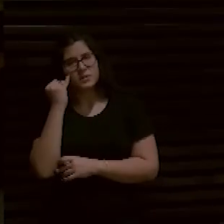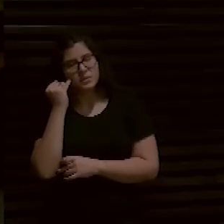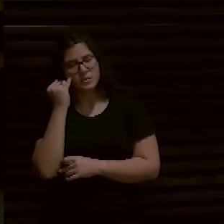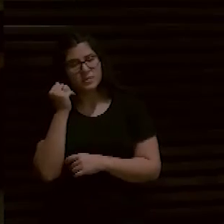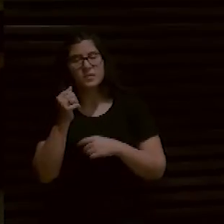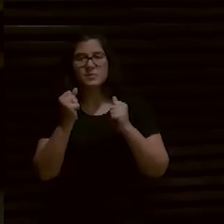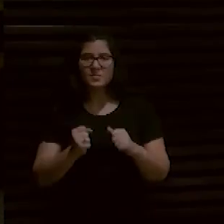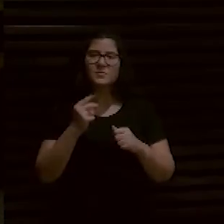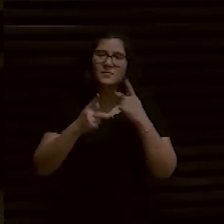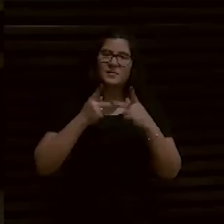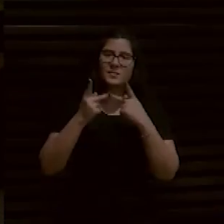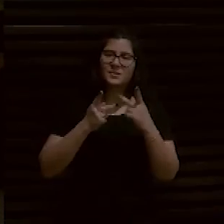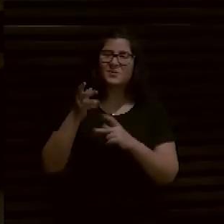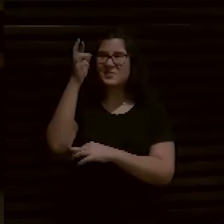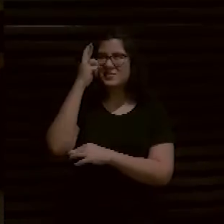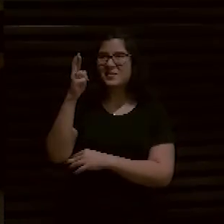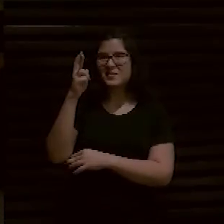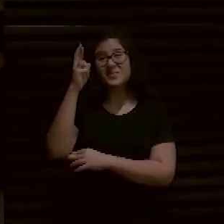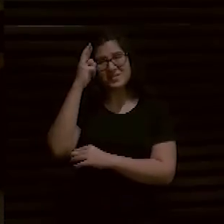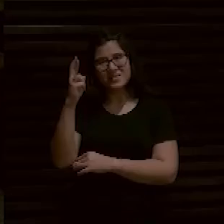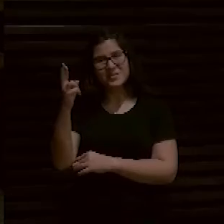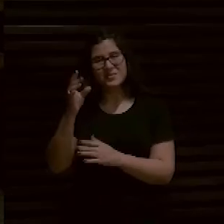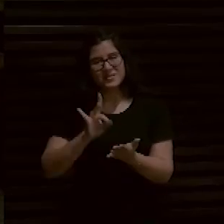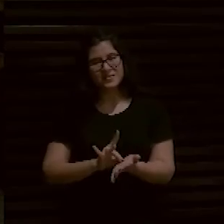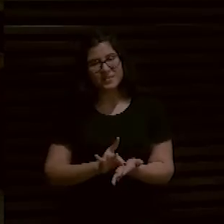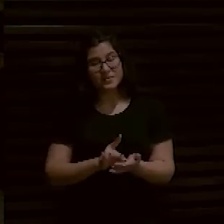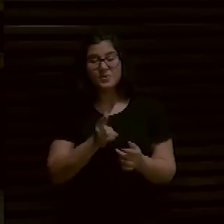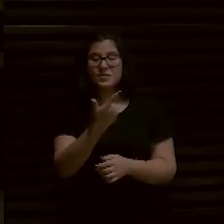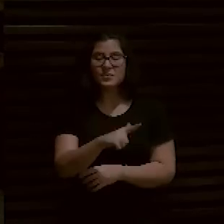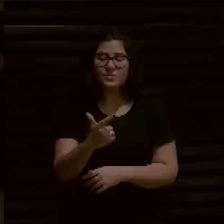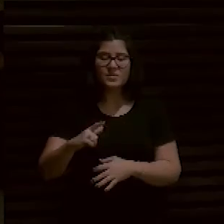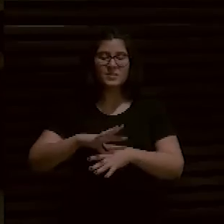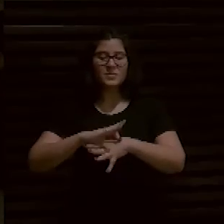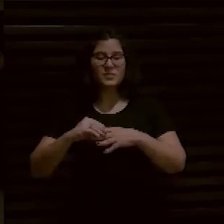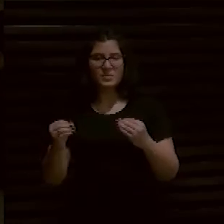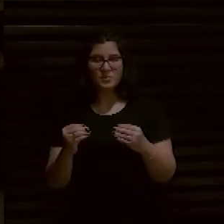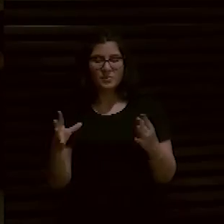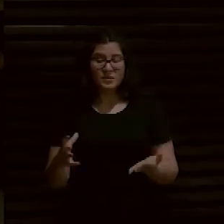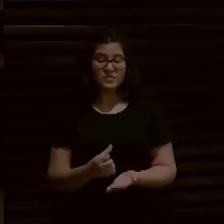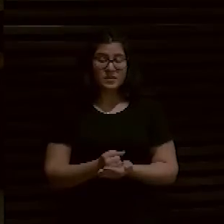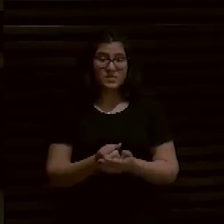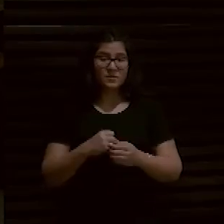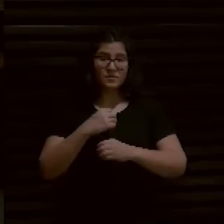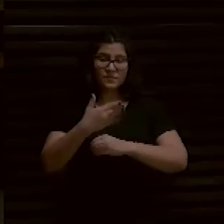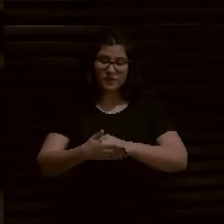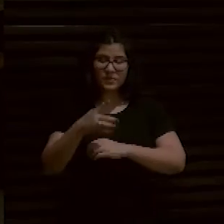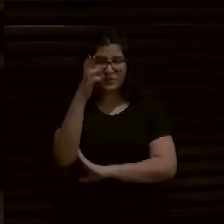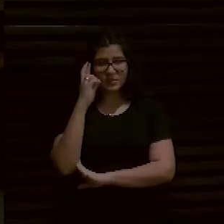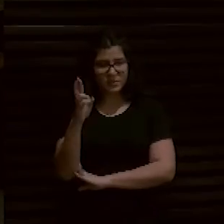louvor, porque sabe que fora dele não há cura nem salvação. E uma vez arraigado no